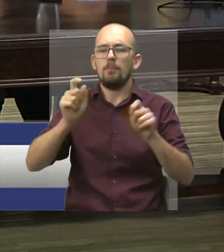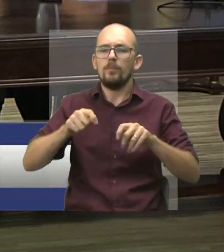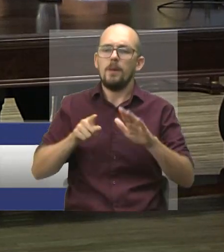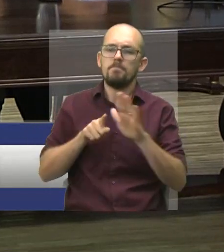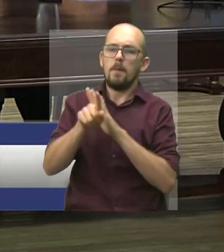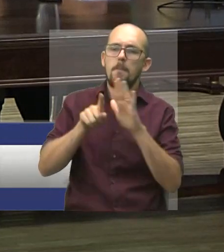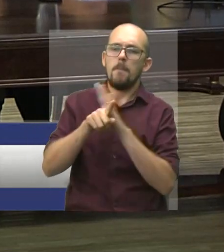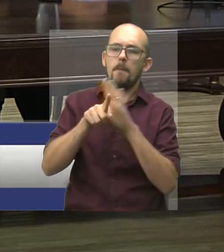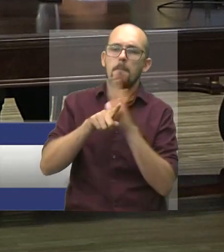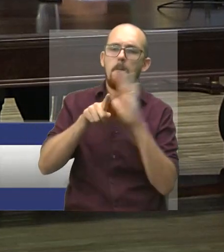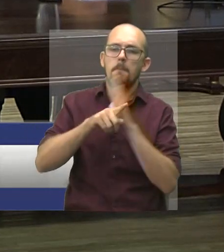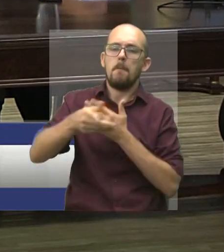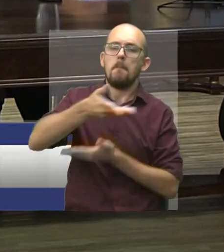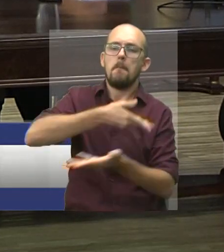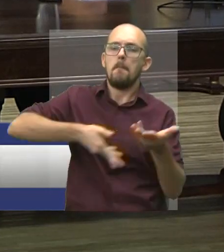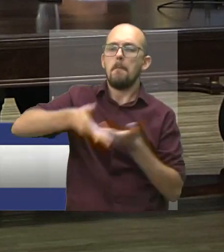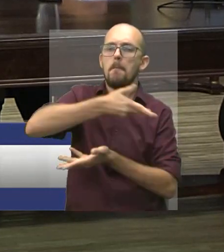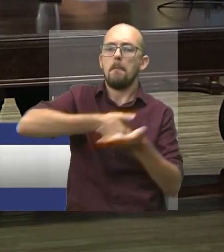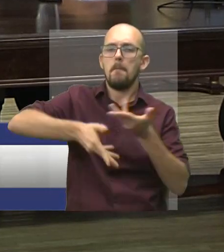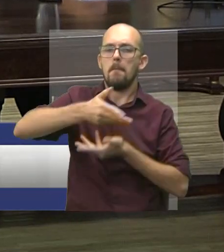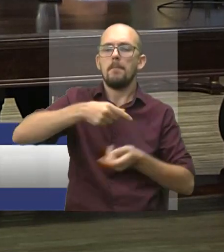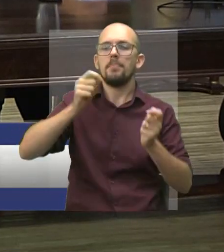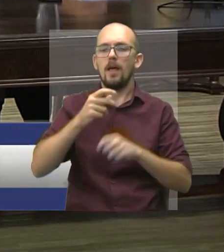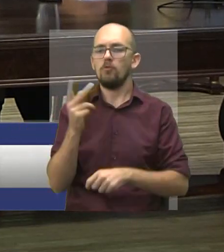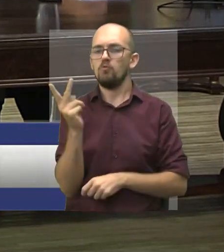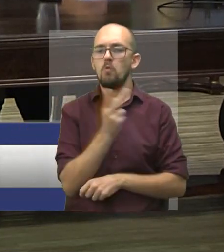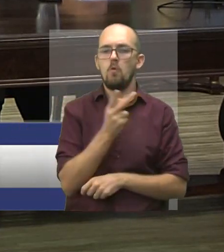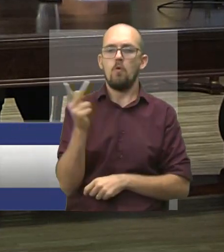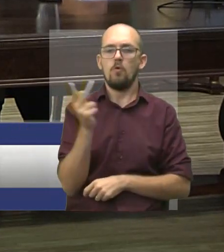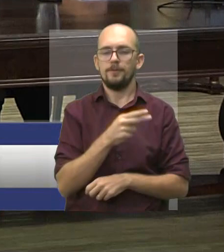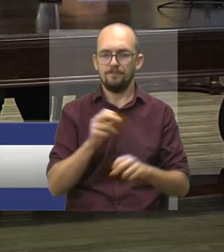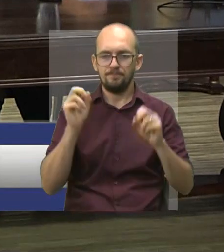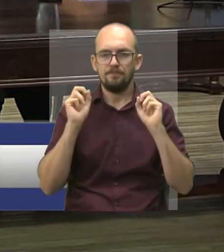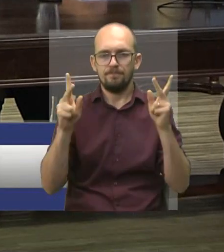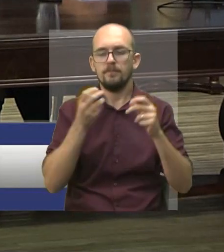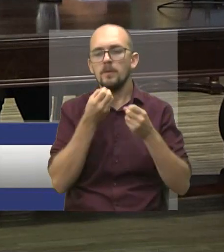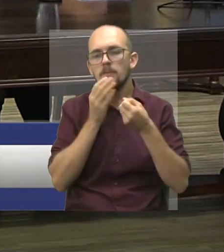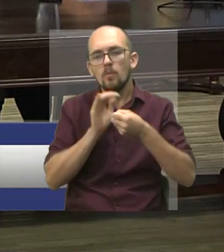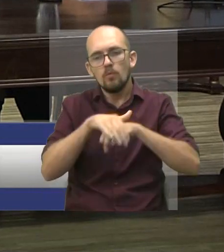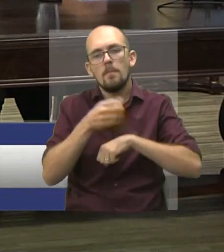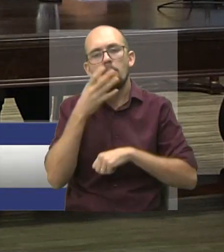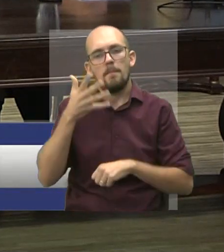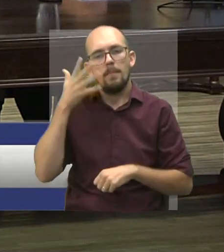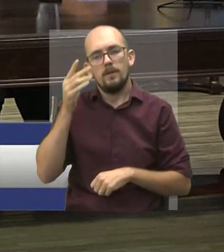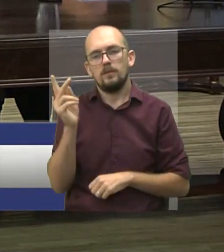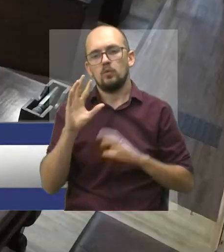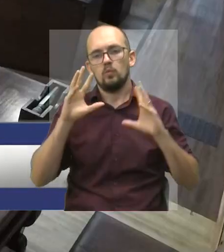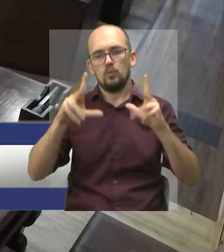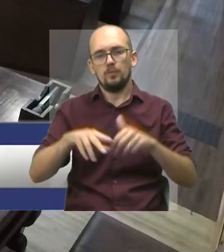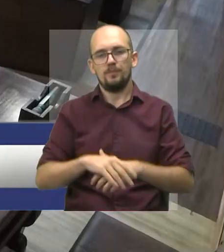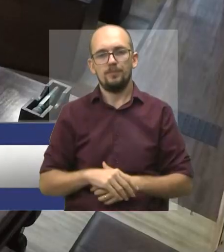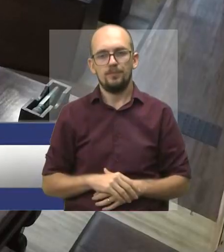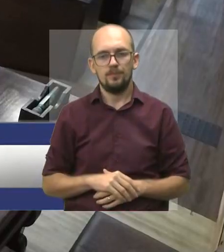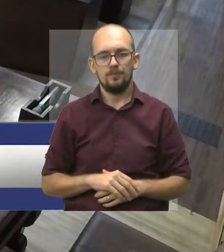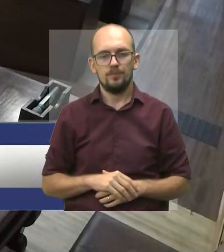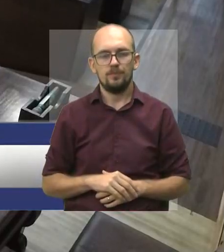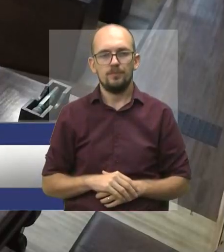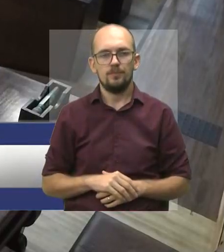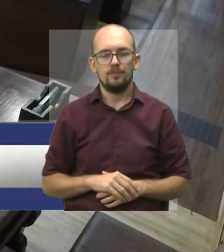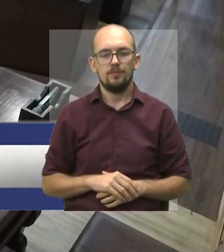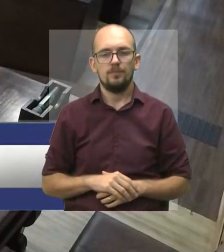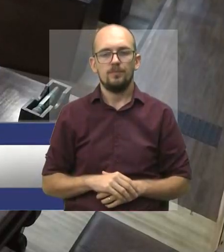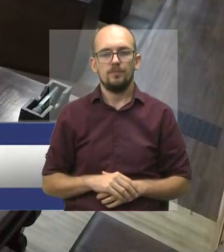para vocês fazerem as perguntas aos dois palestrantes, tá bom? Boa noite, boa palestra a todos. Muito bem,